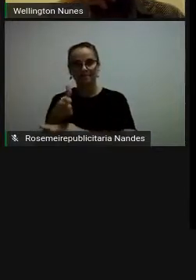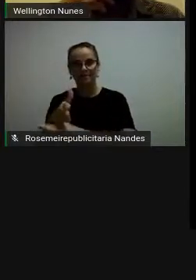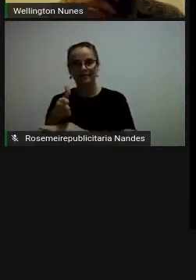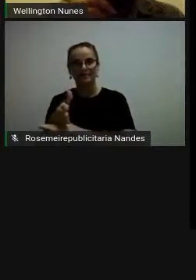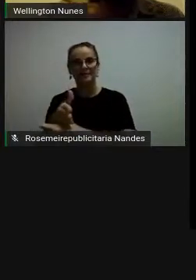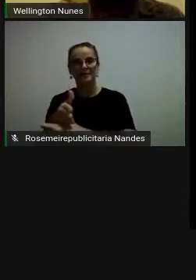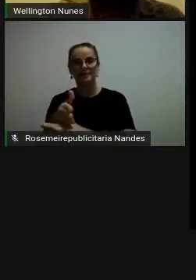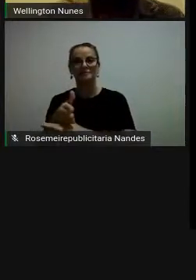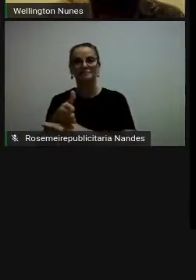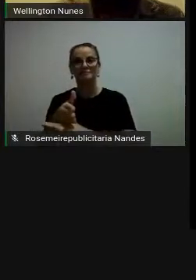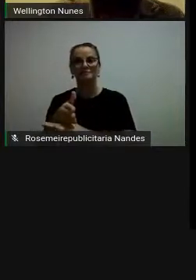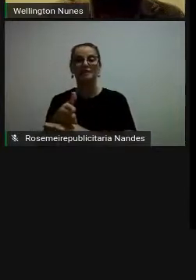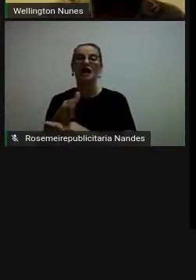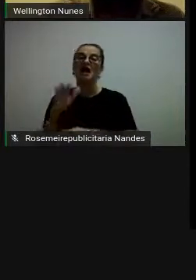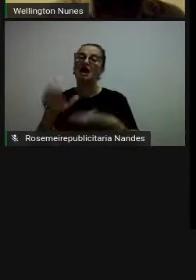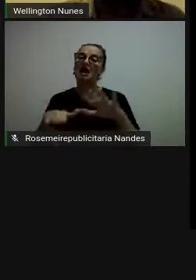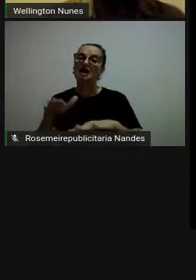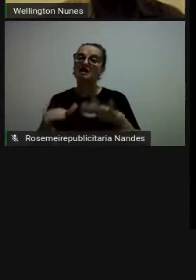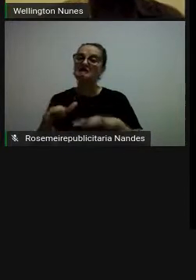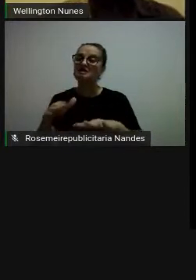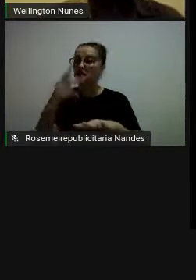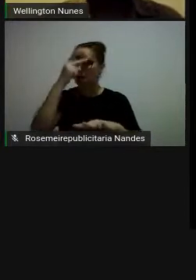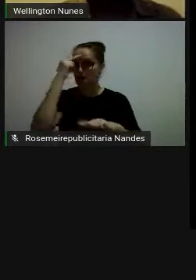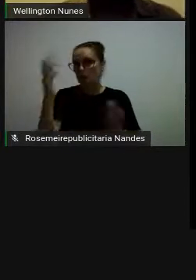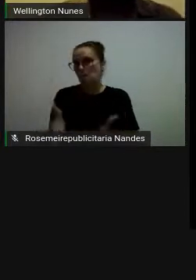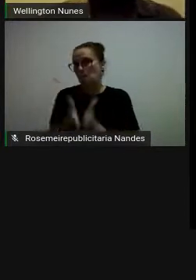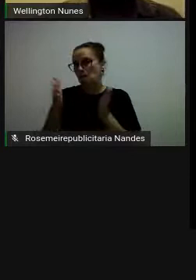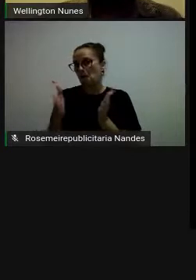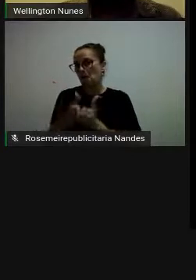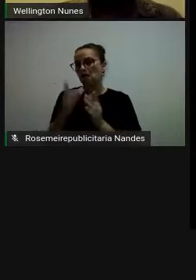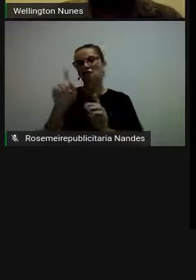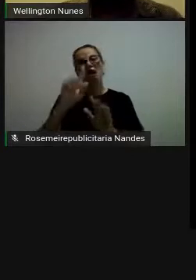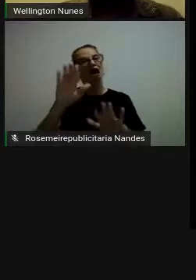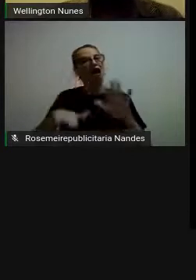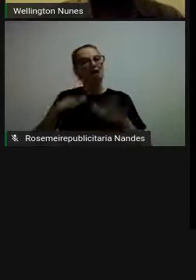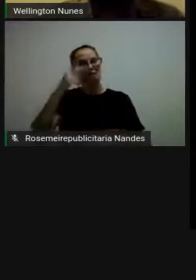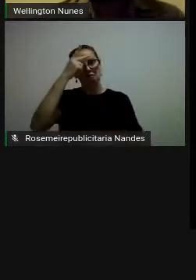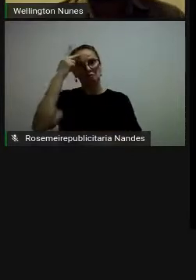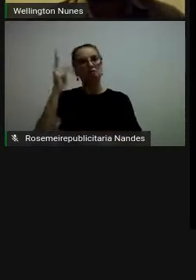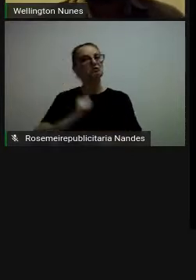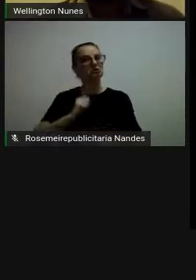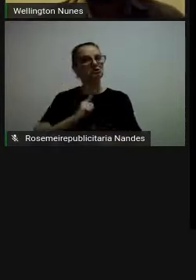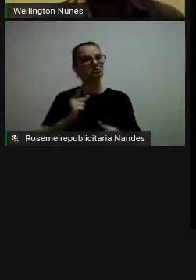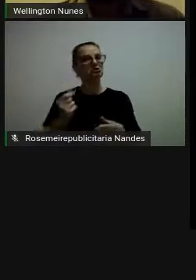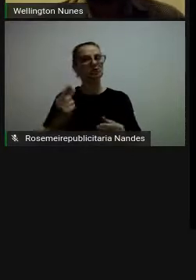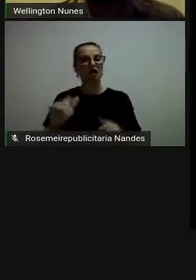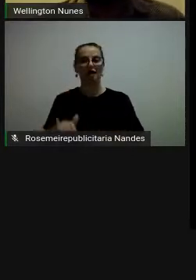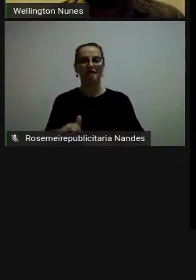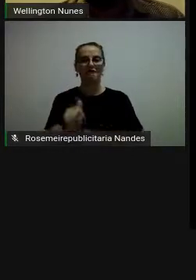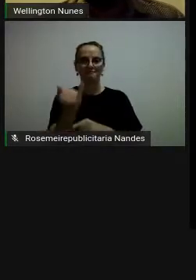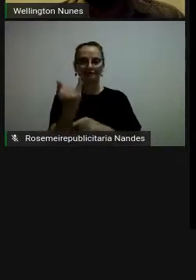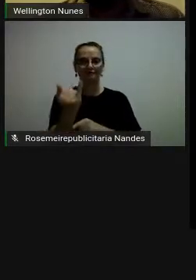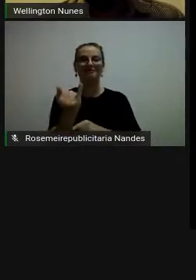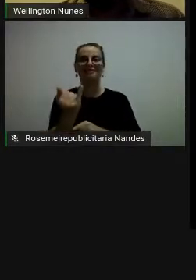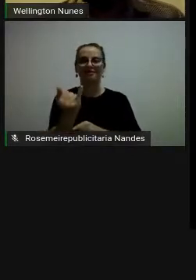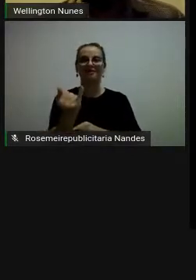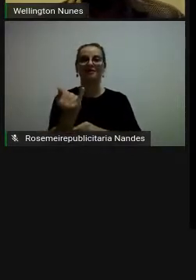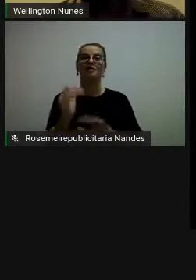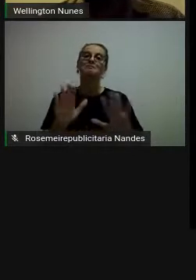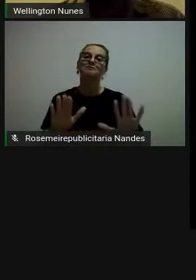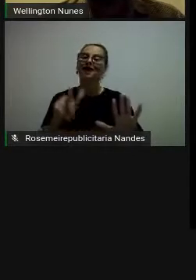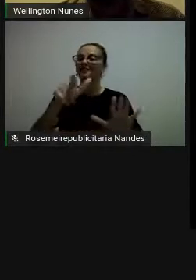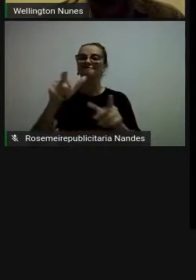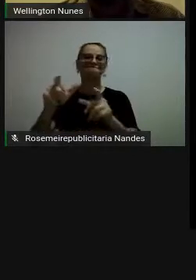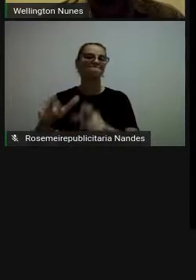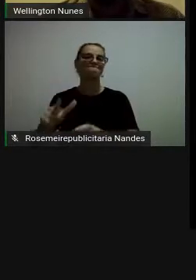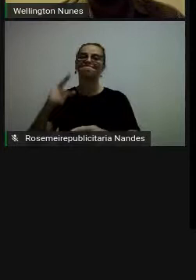se dá para pessoas de baixa renda, porque esse é um condomínio que foi construído justamente numa área imprópria e com